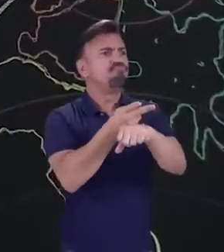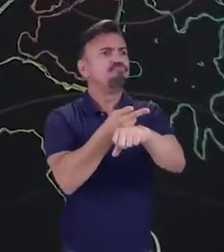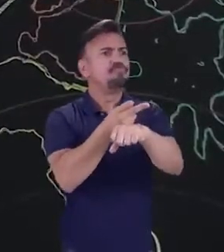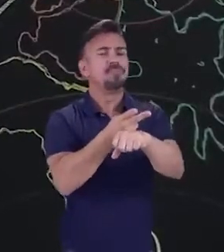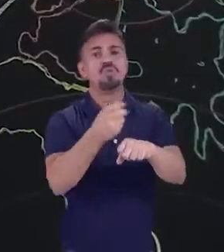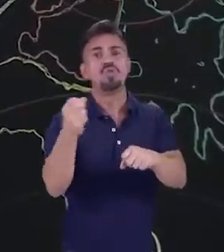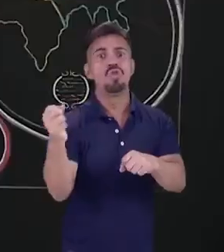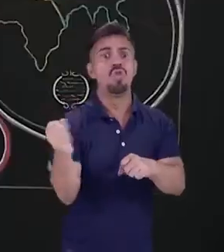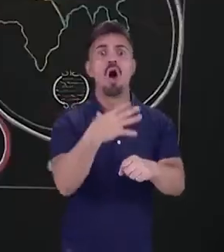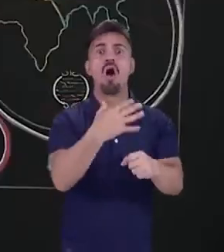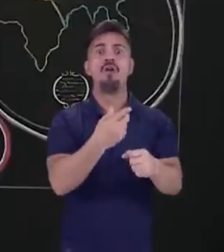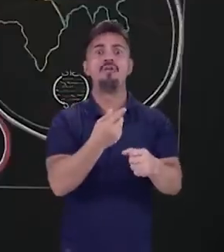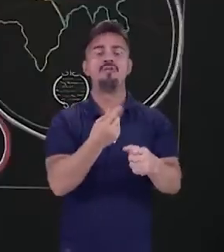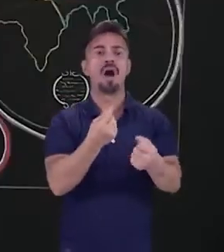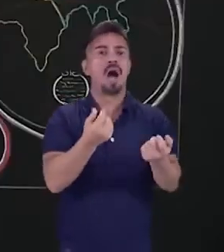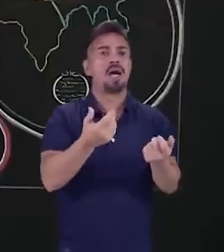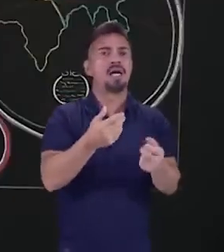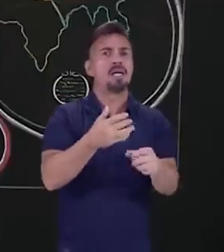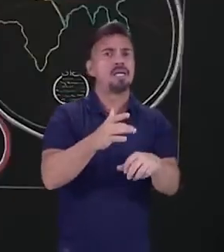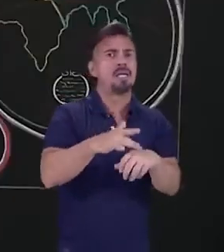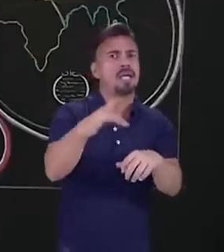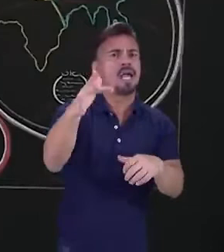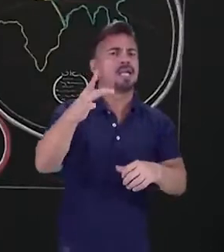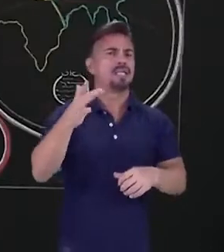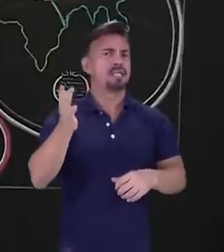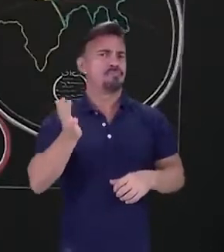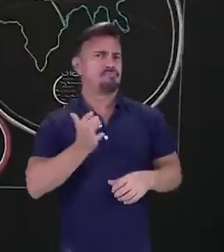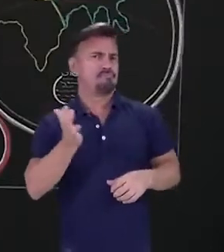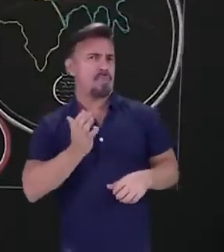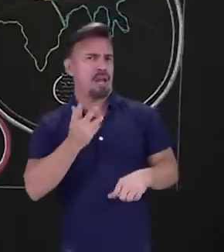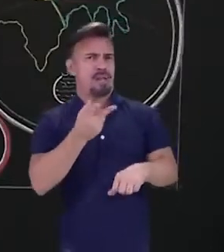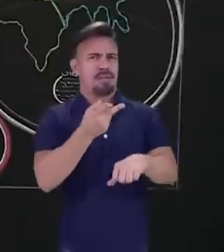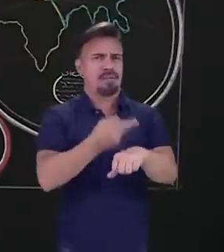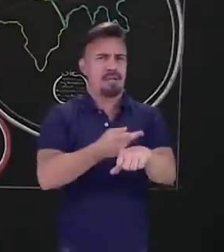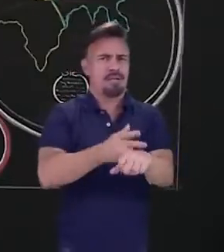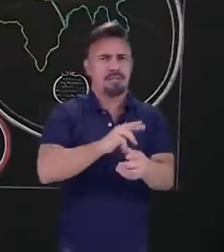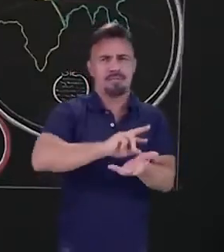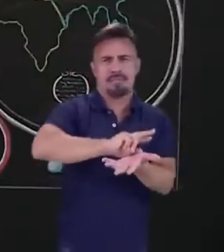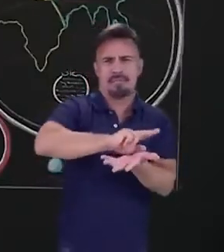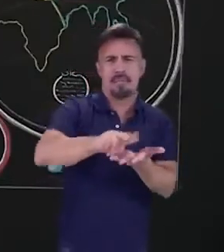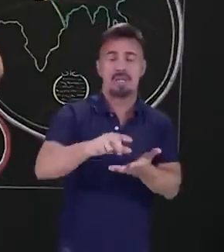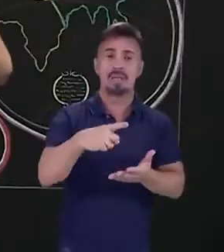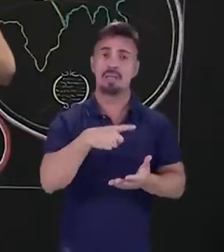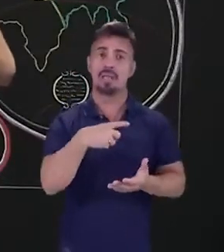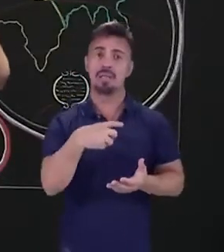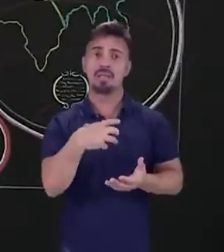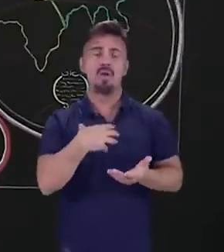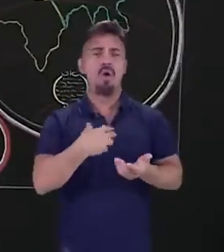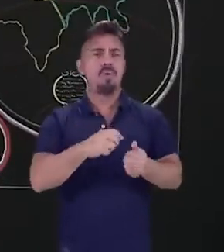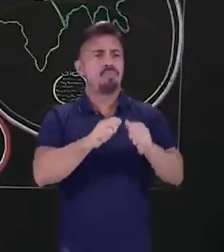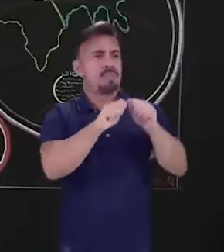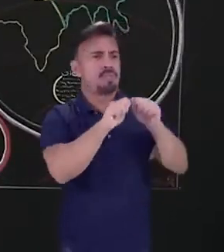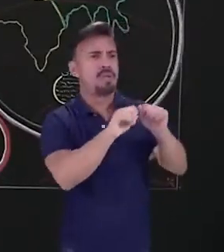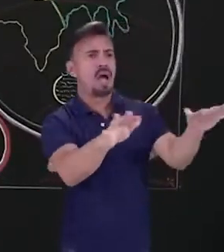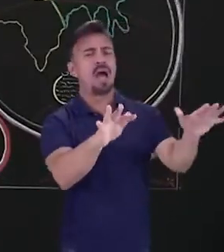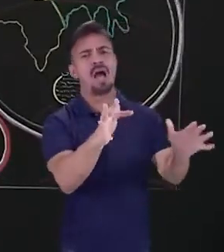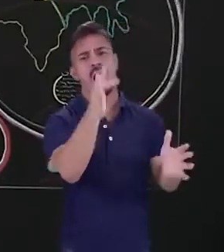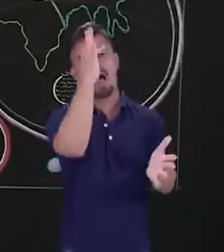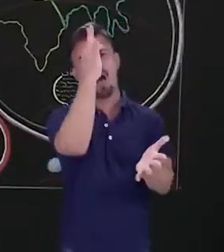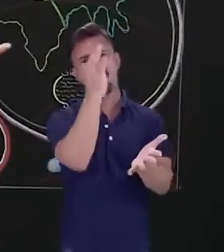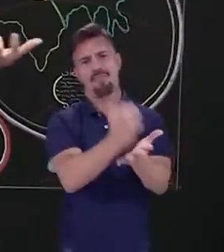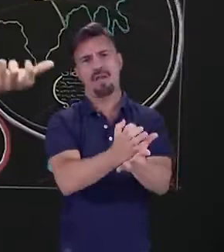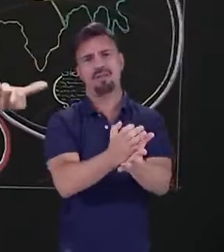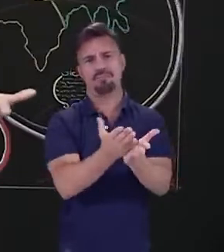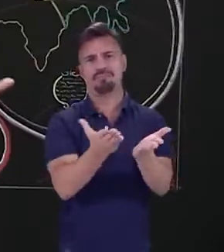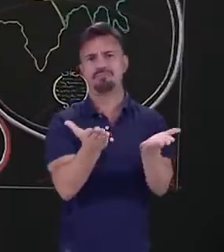rotas comerciais e riquezas daquela época, ouro, prata. Também tinha um sentido de expansão da fé cristã.